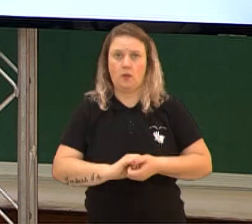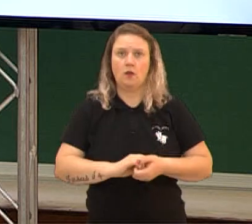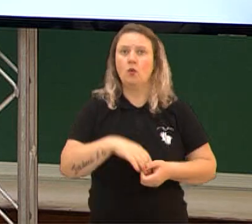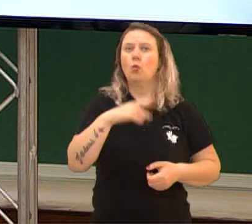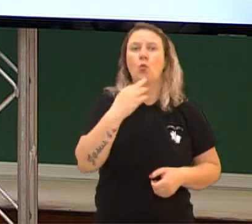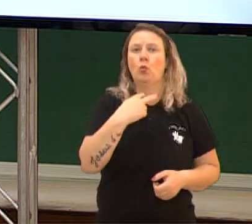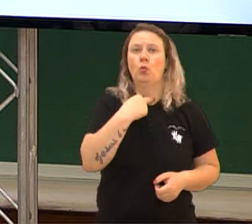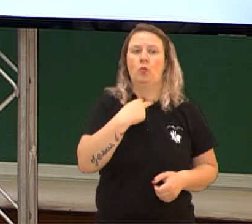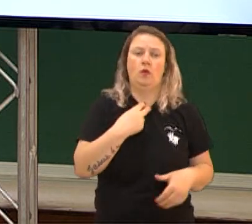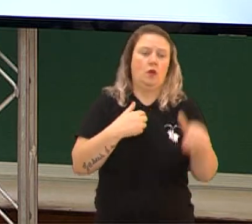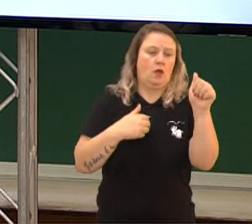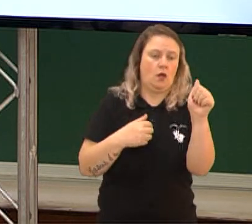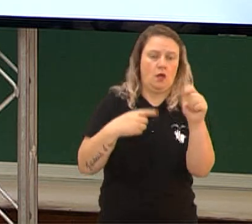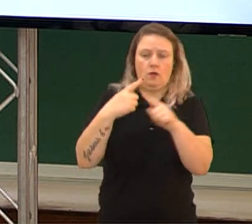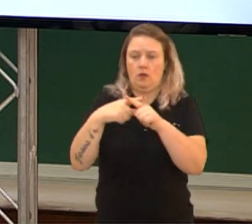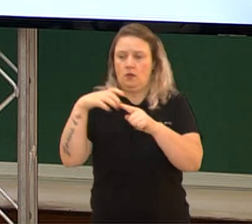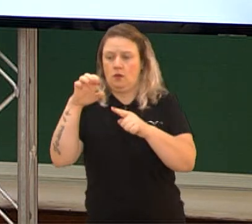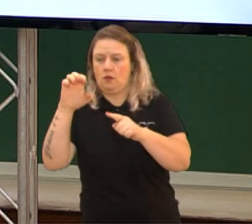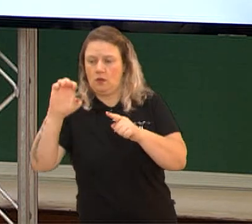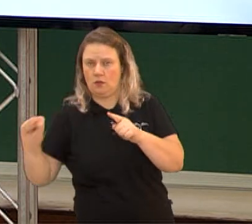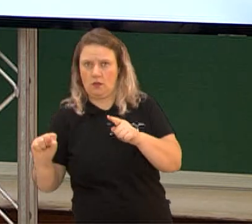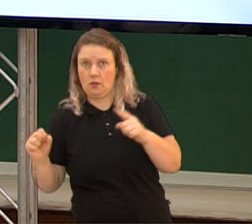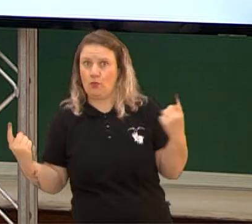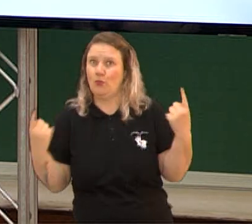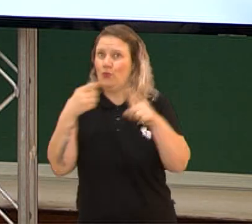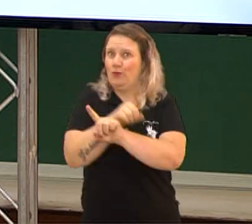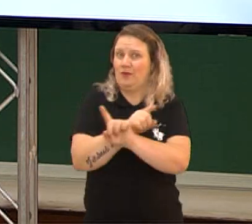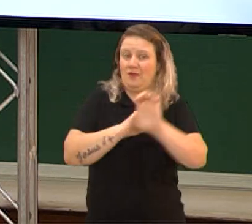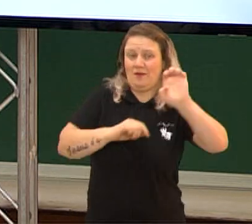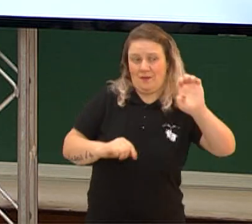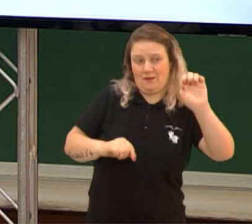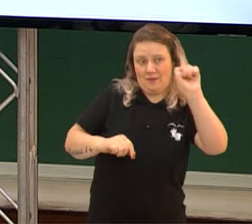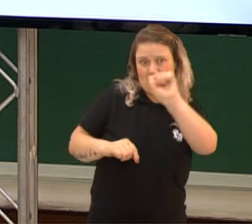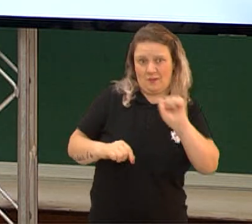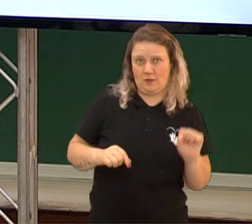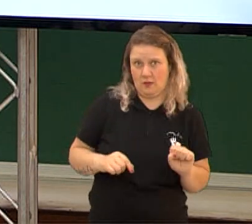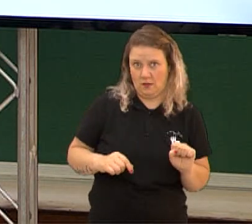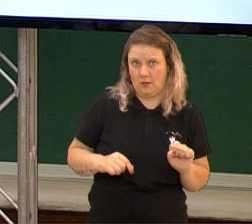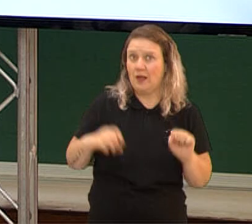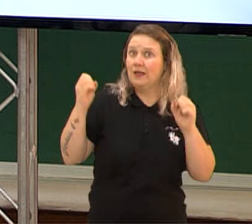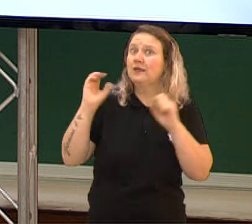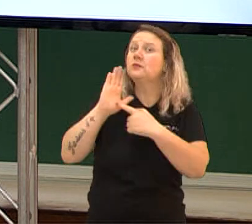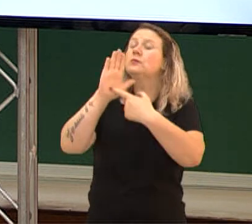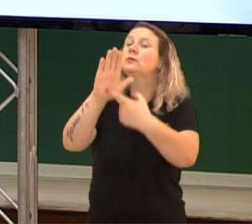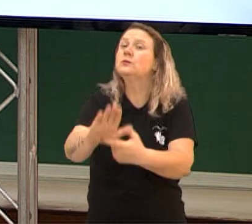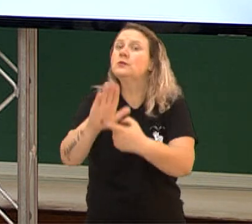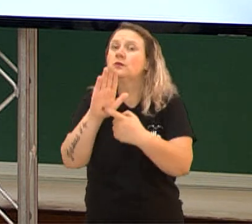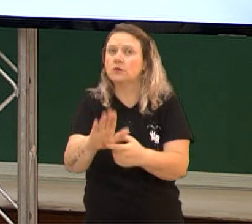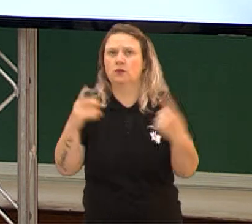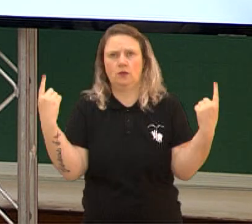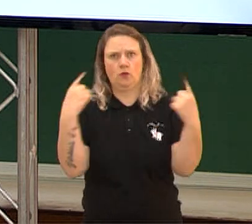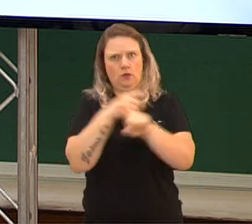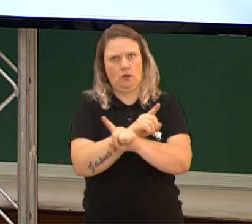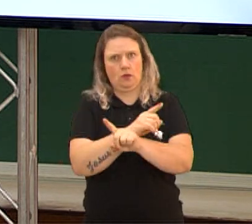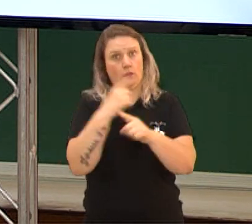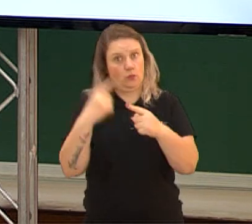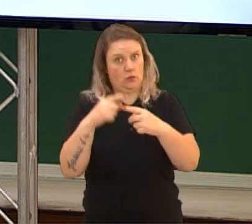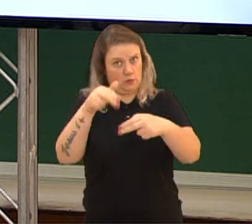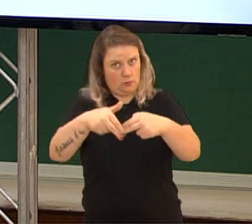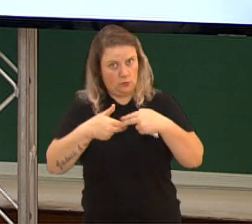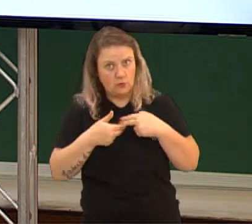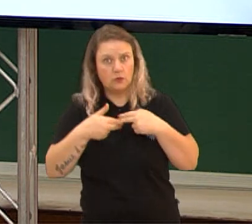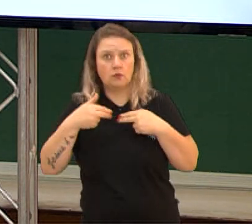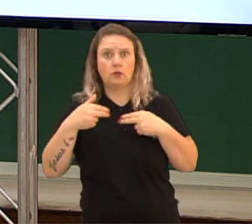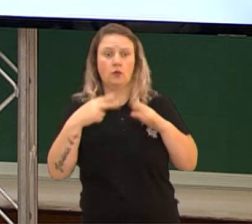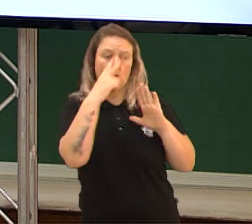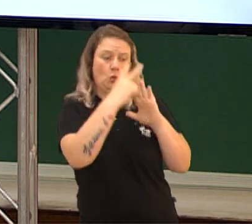vezes ES. É o contrário. Por quê? Porque ele está falando que é o contrário. Por isso que o enunciado é muito importante. Então,